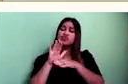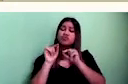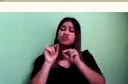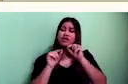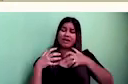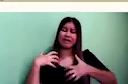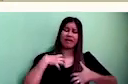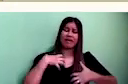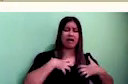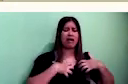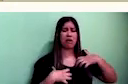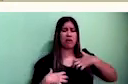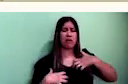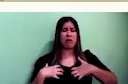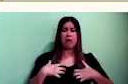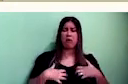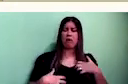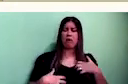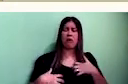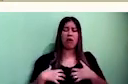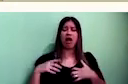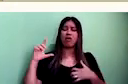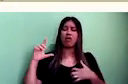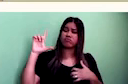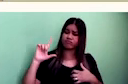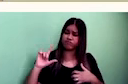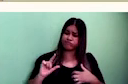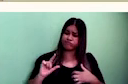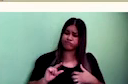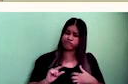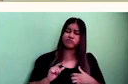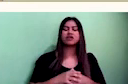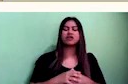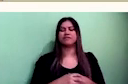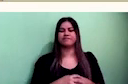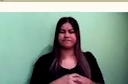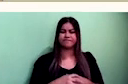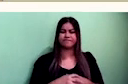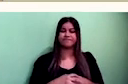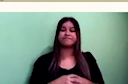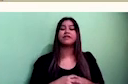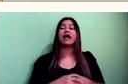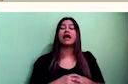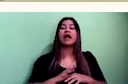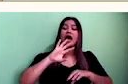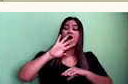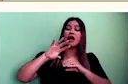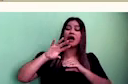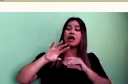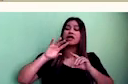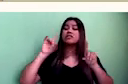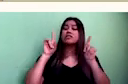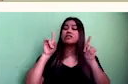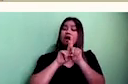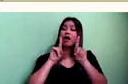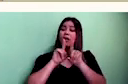grande gama, né, de óleos existentes, eu gostaria de falar para vocês, se vocês